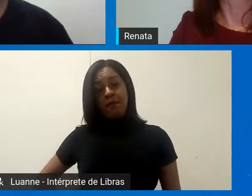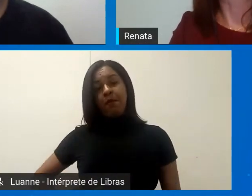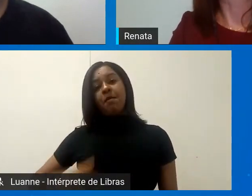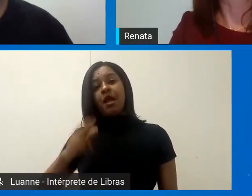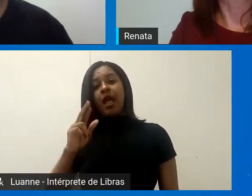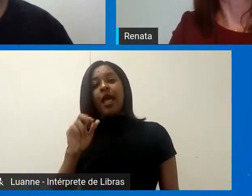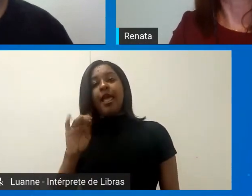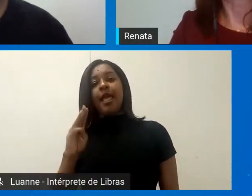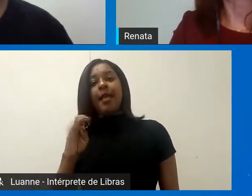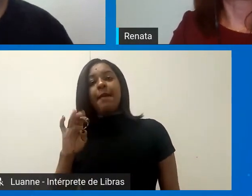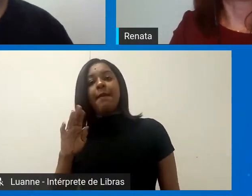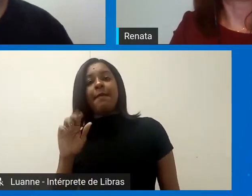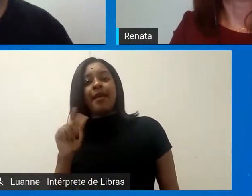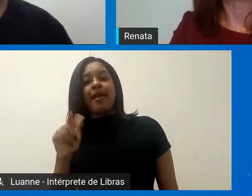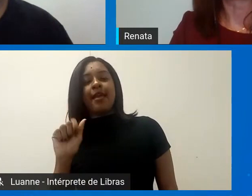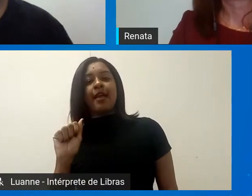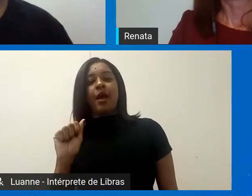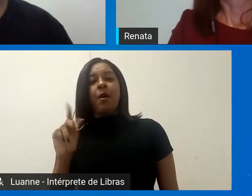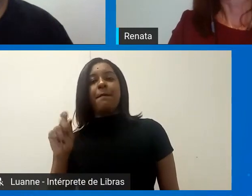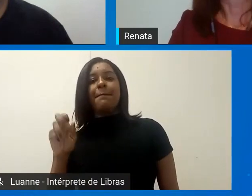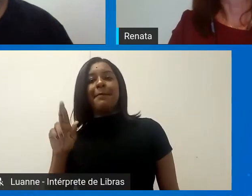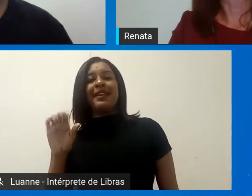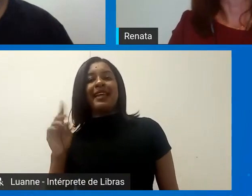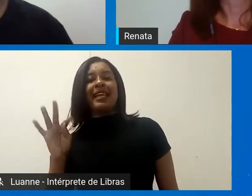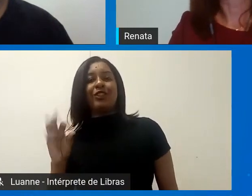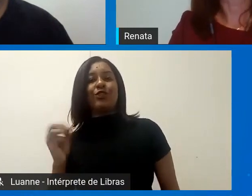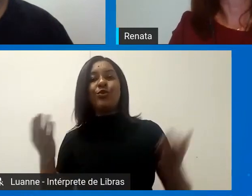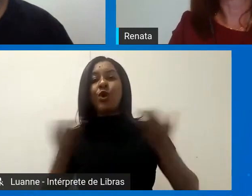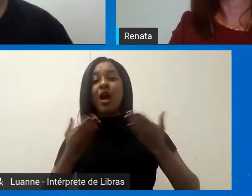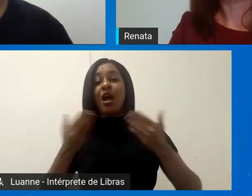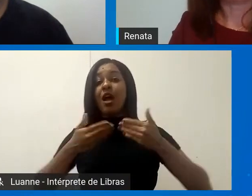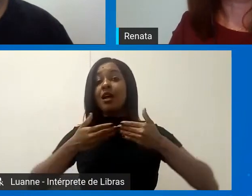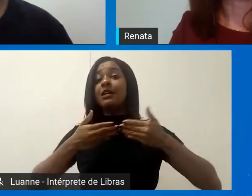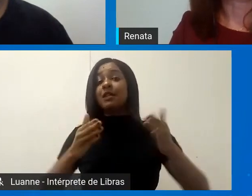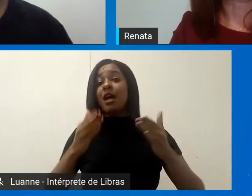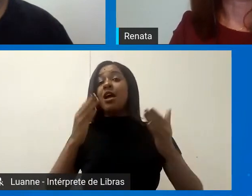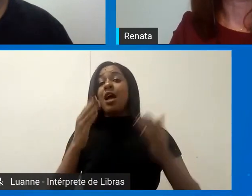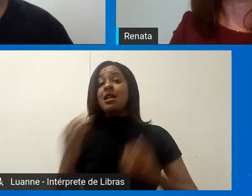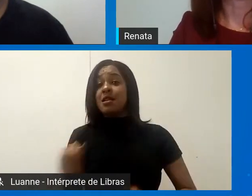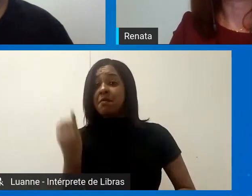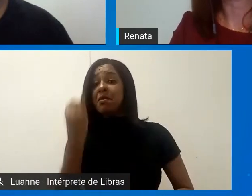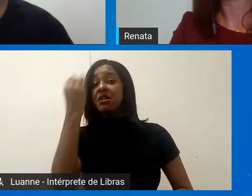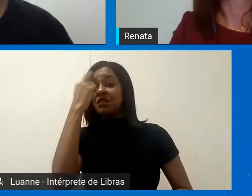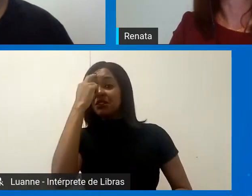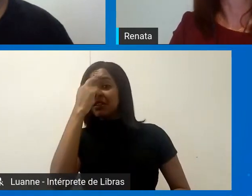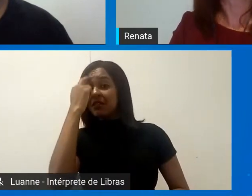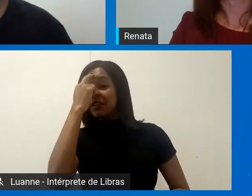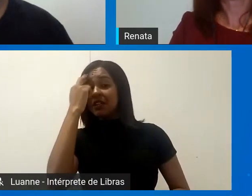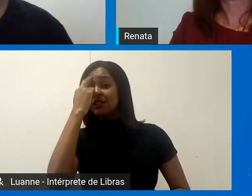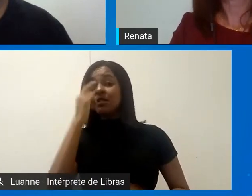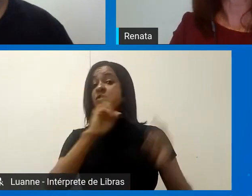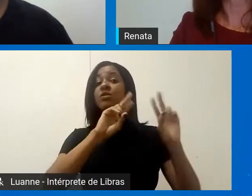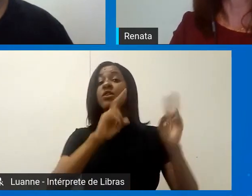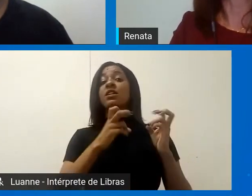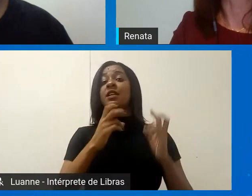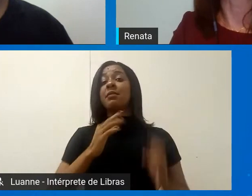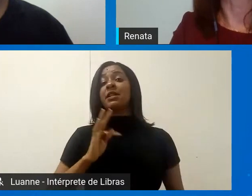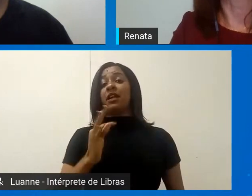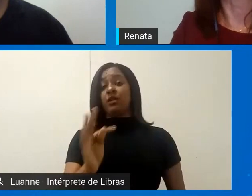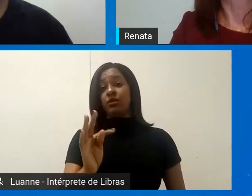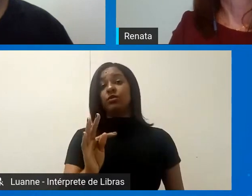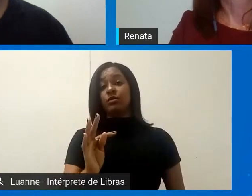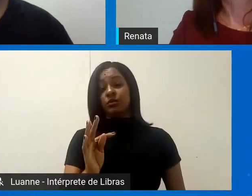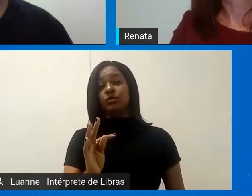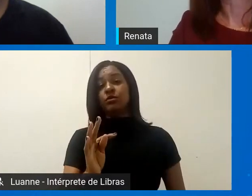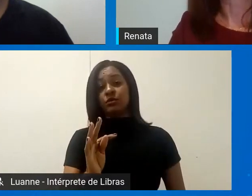disso nós desejamos então partilhar aqui importantes reflexões Acerca das tecnologias para tanto